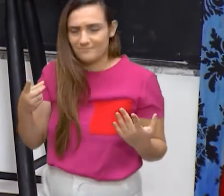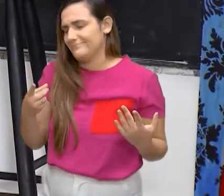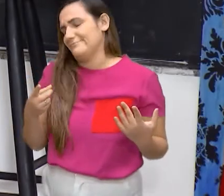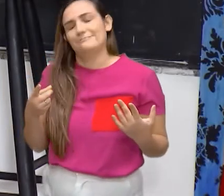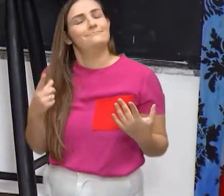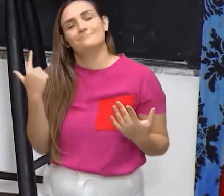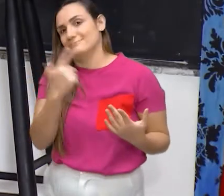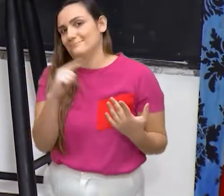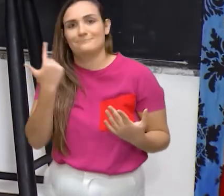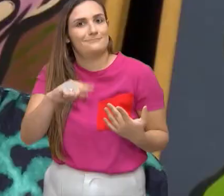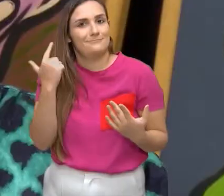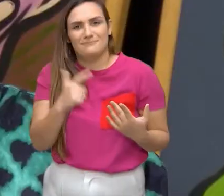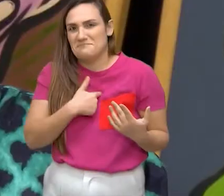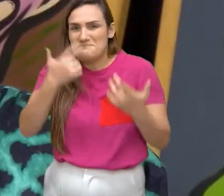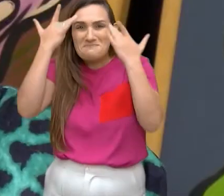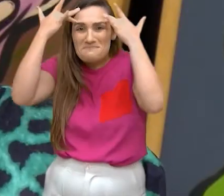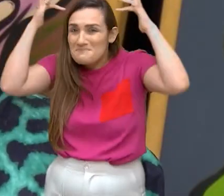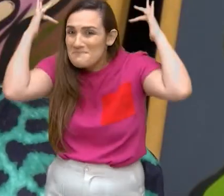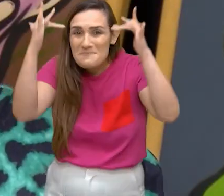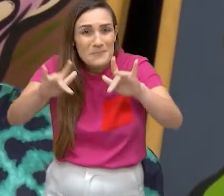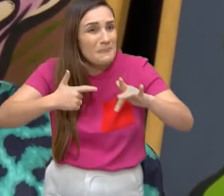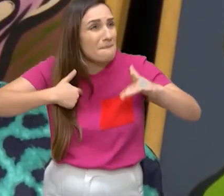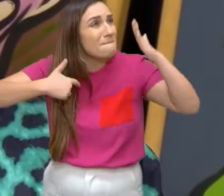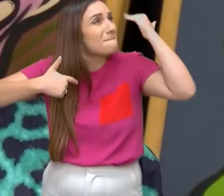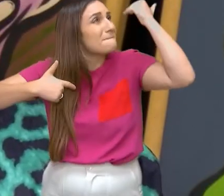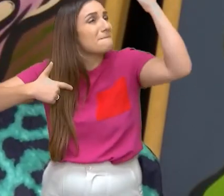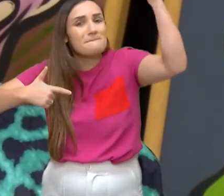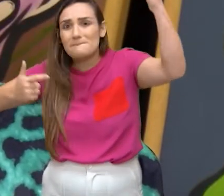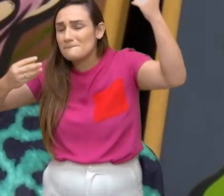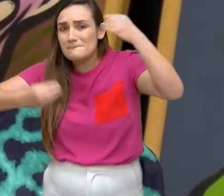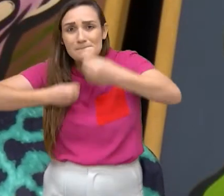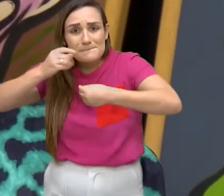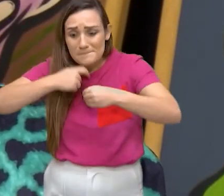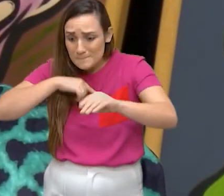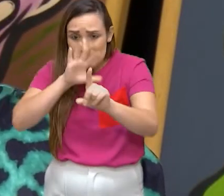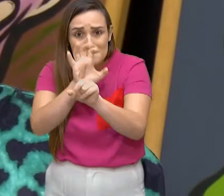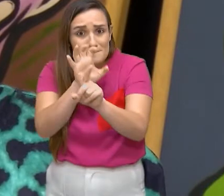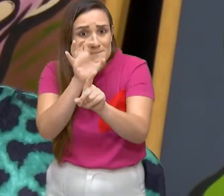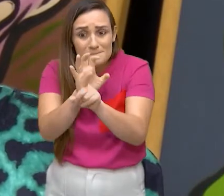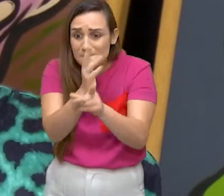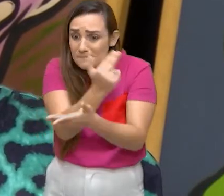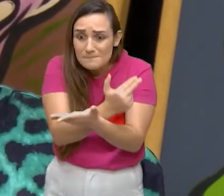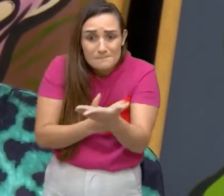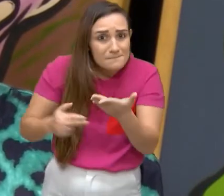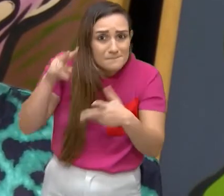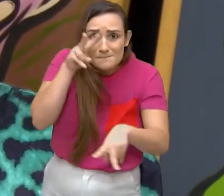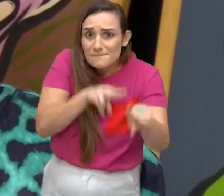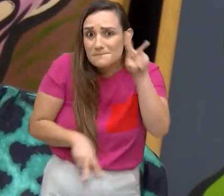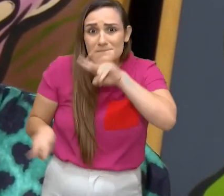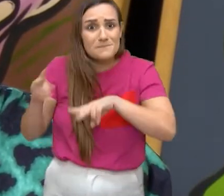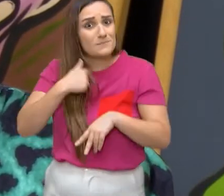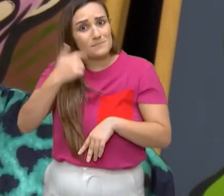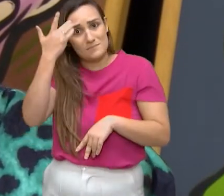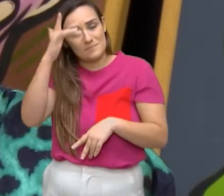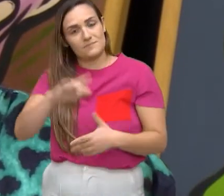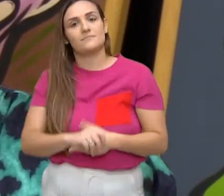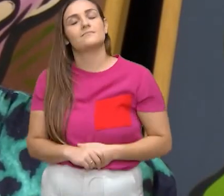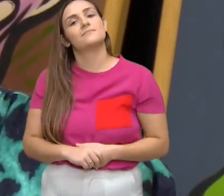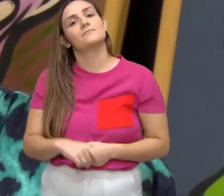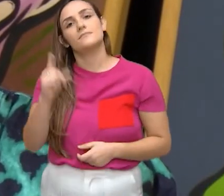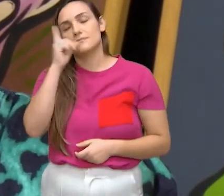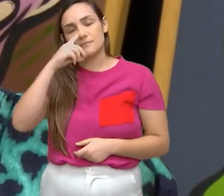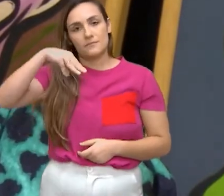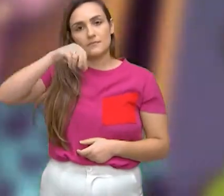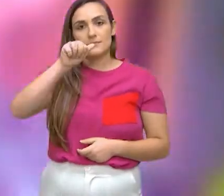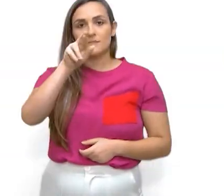menor pretensão, né? E nem imaginava que um dia eu estaria ligado diretamente a esse mundo das